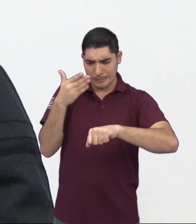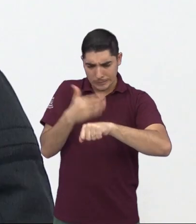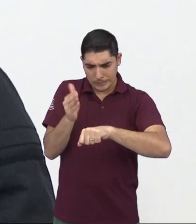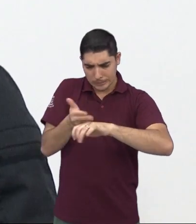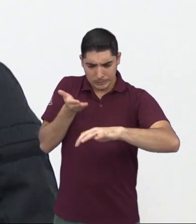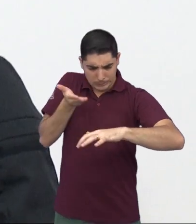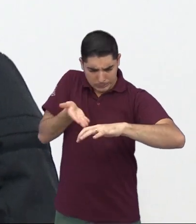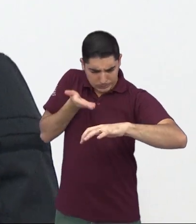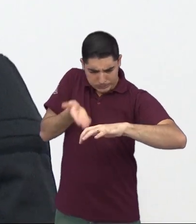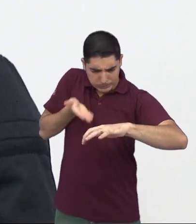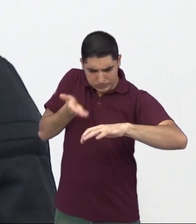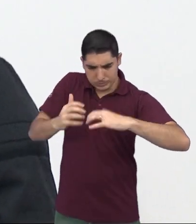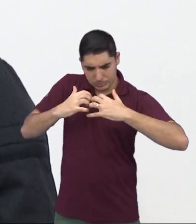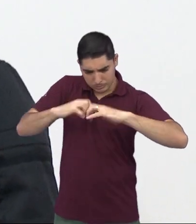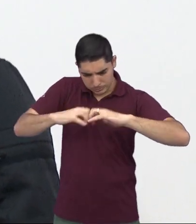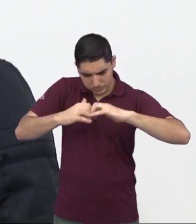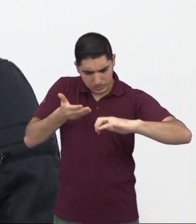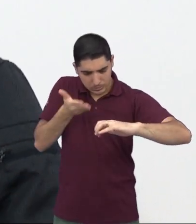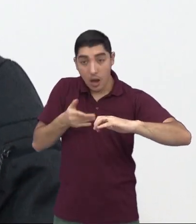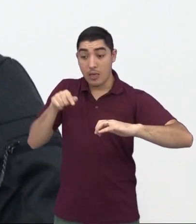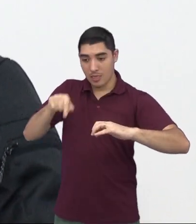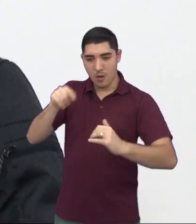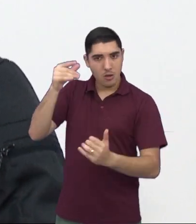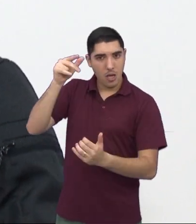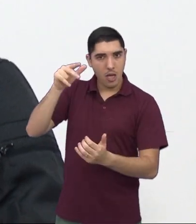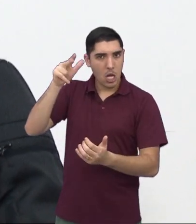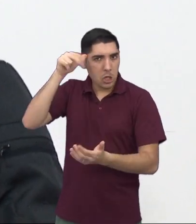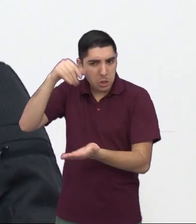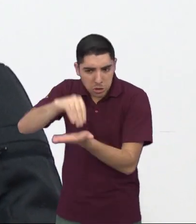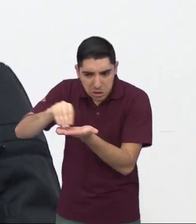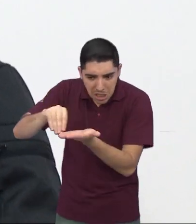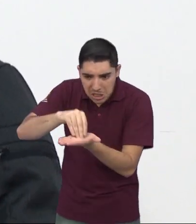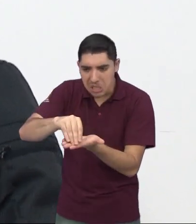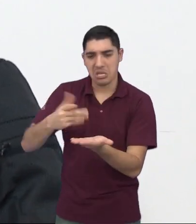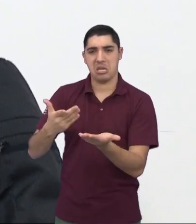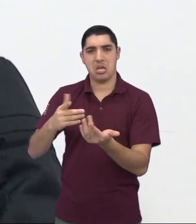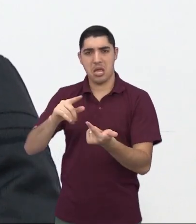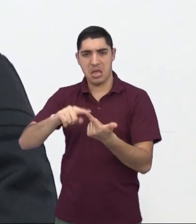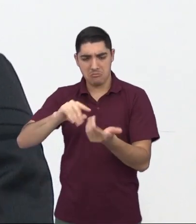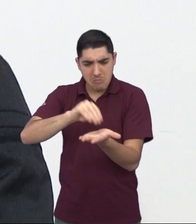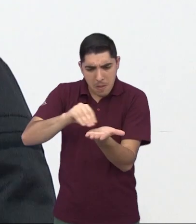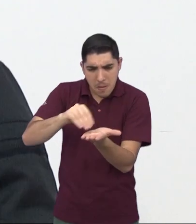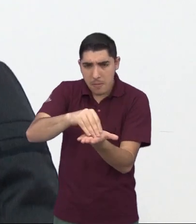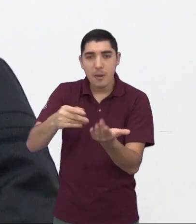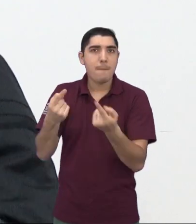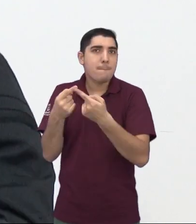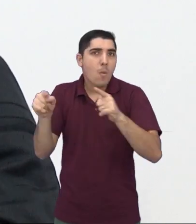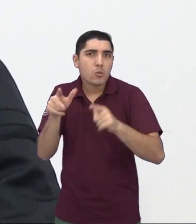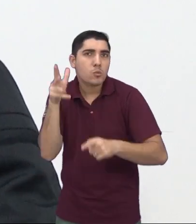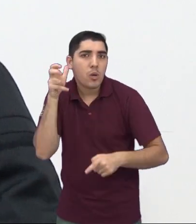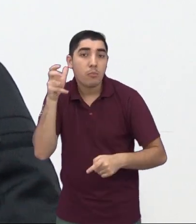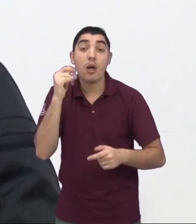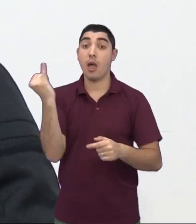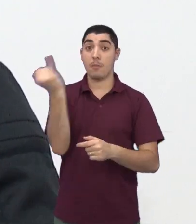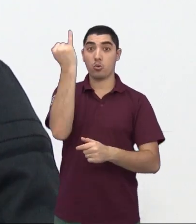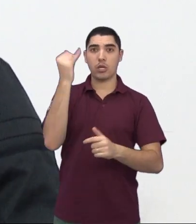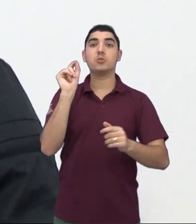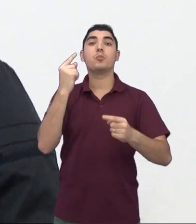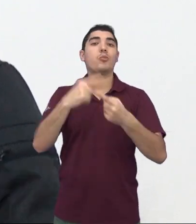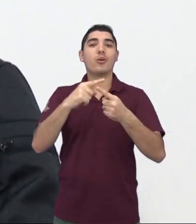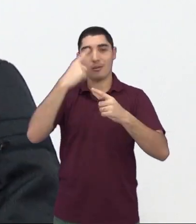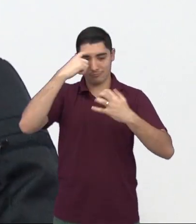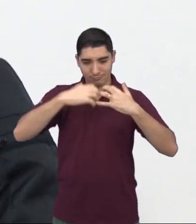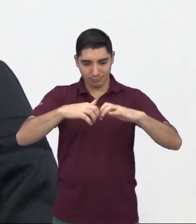ser treinado e o treinamento é através disso. Jogos, músicas, aprender um idioma diferente que tem na Casa do Idoso.